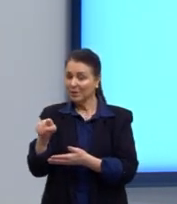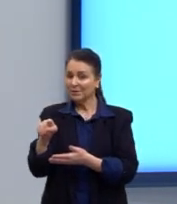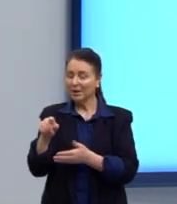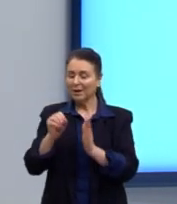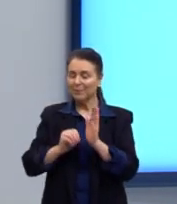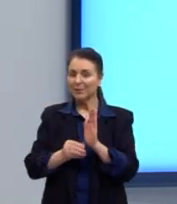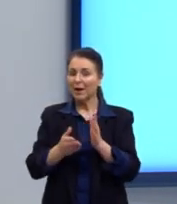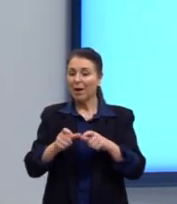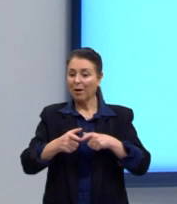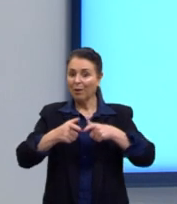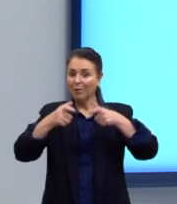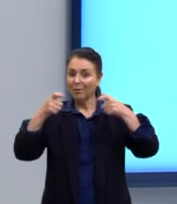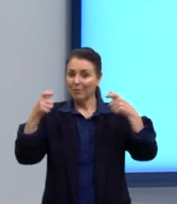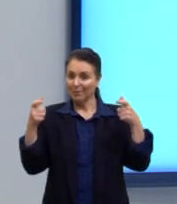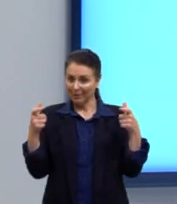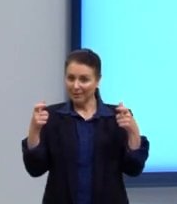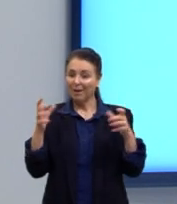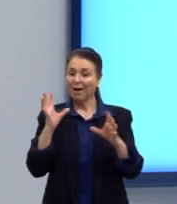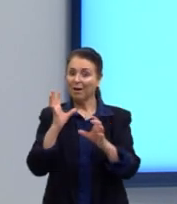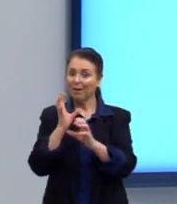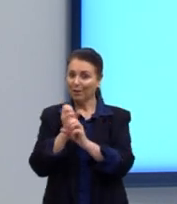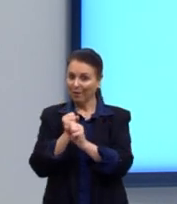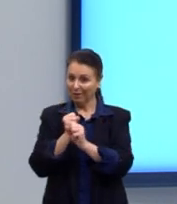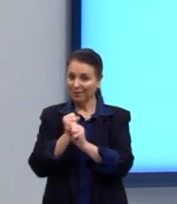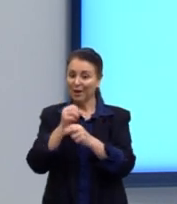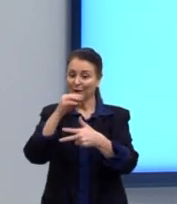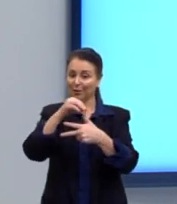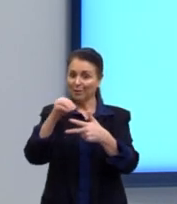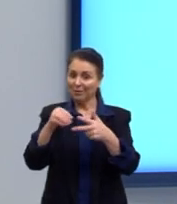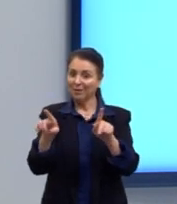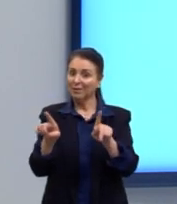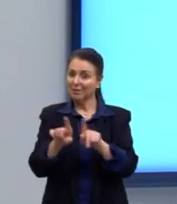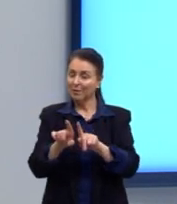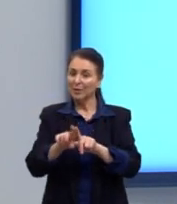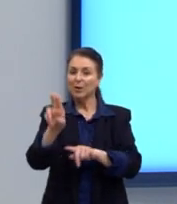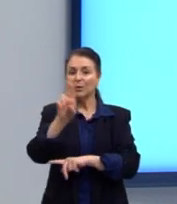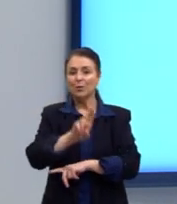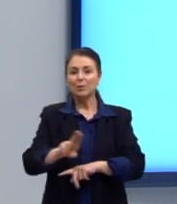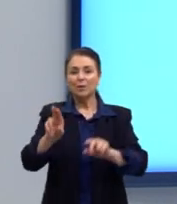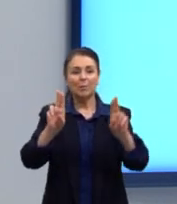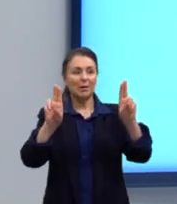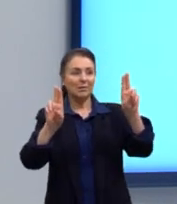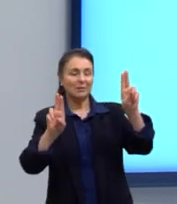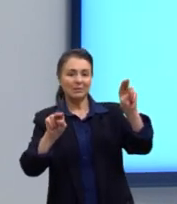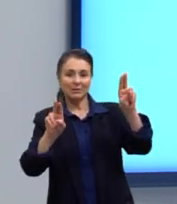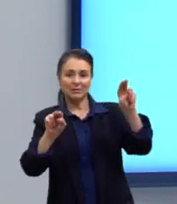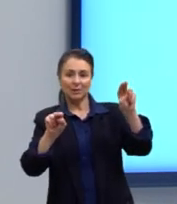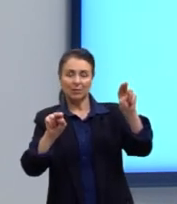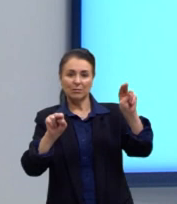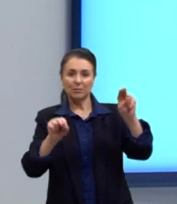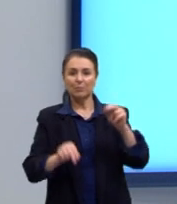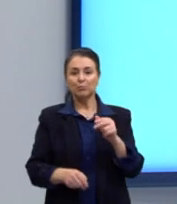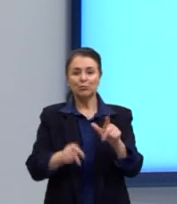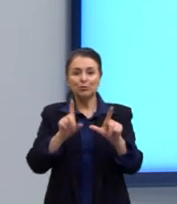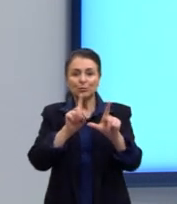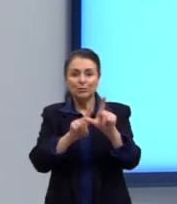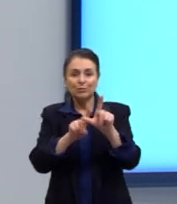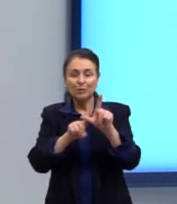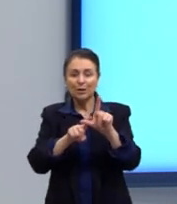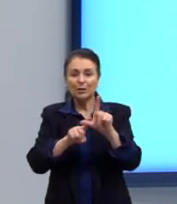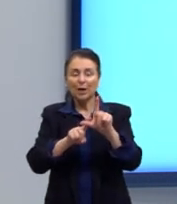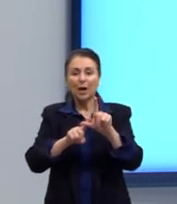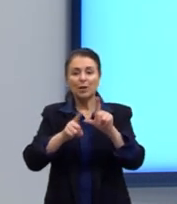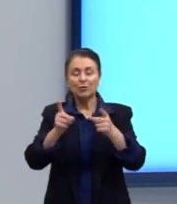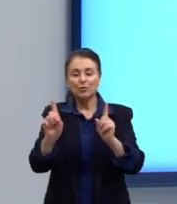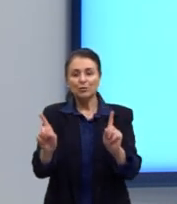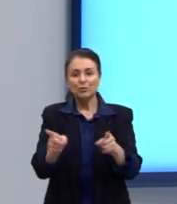né e aumentar também as notas de vocês no Enem é utilizar uma citação de trechos de canção que